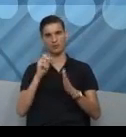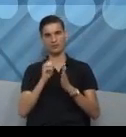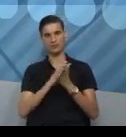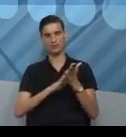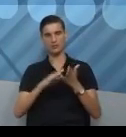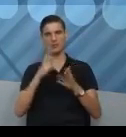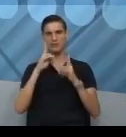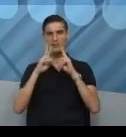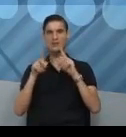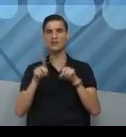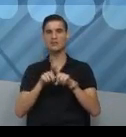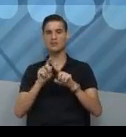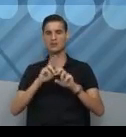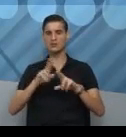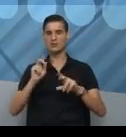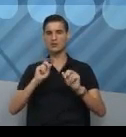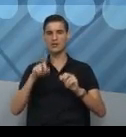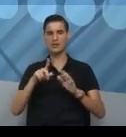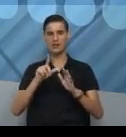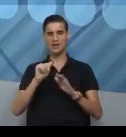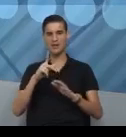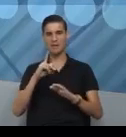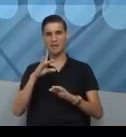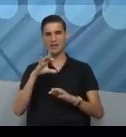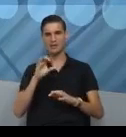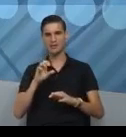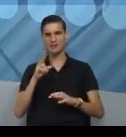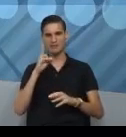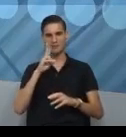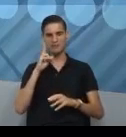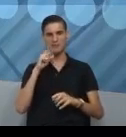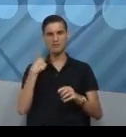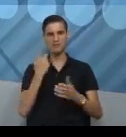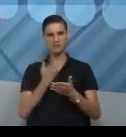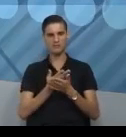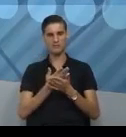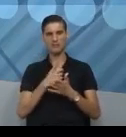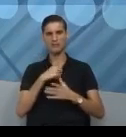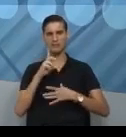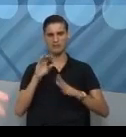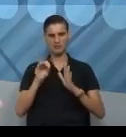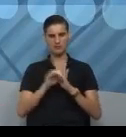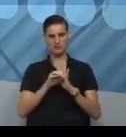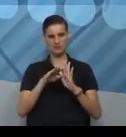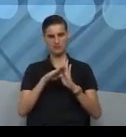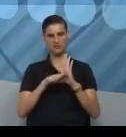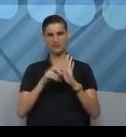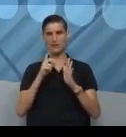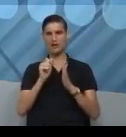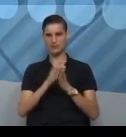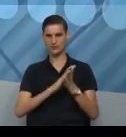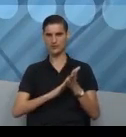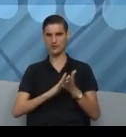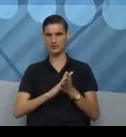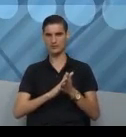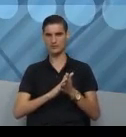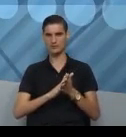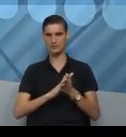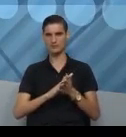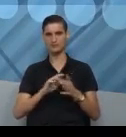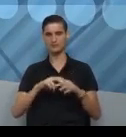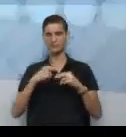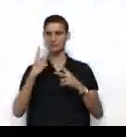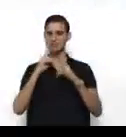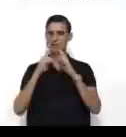situação, a gente vai ver também a equação de Laplace. Lembra-se que nossa aula toda está pautada em cima de uma situação-problema?